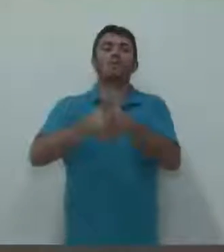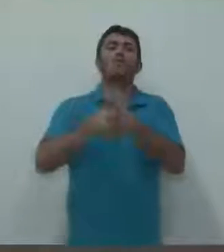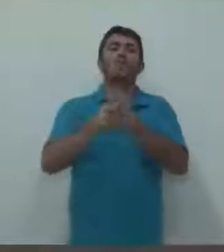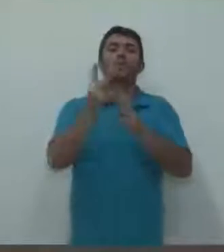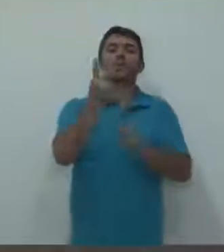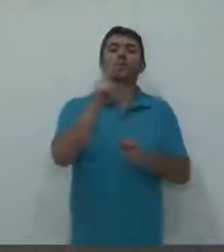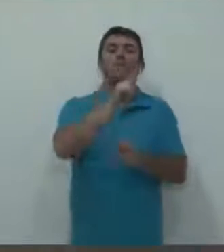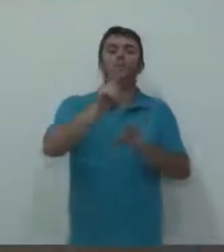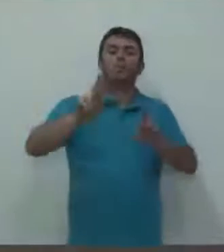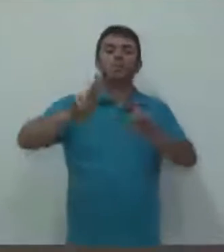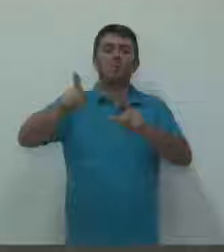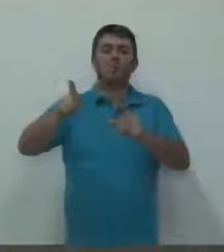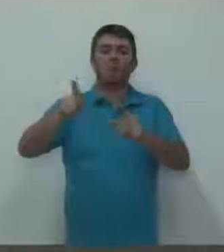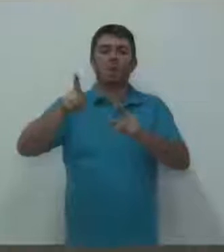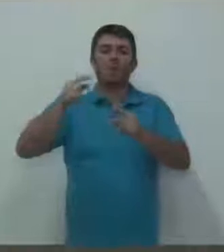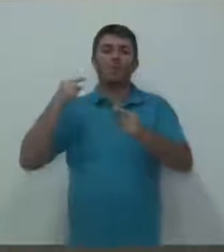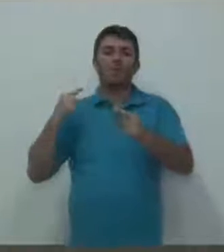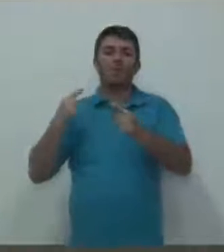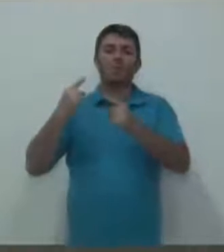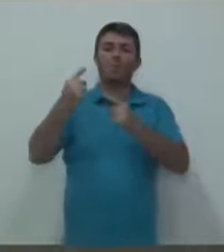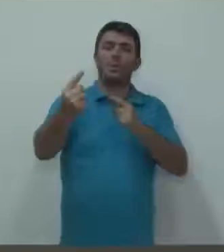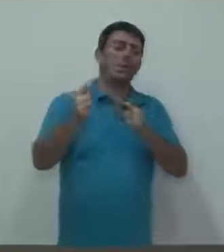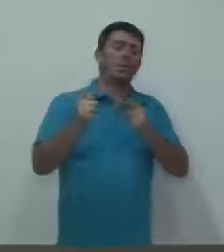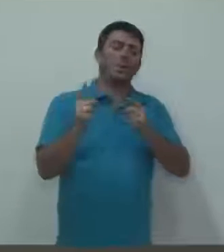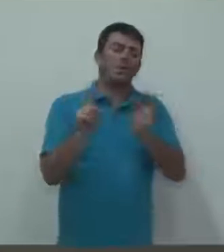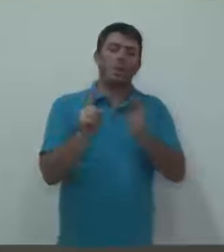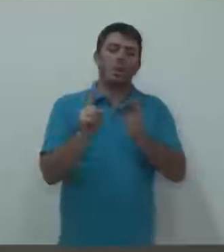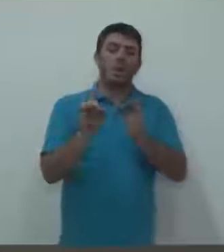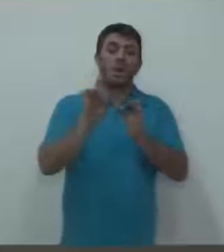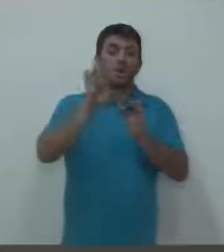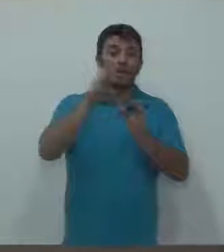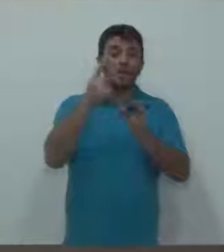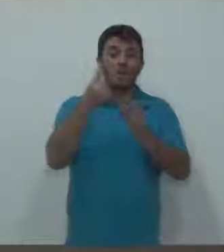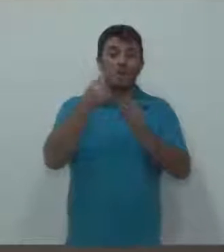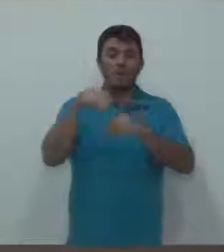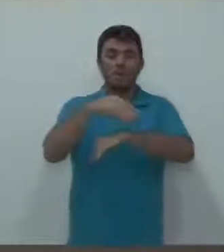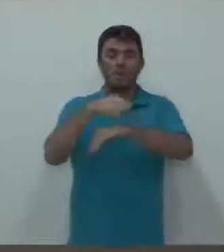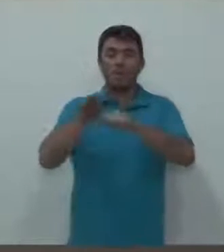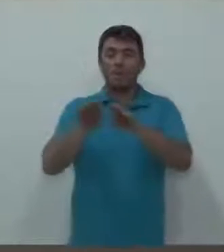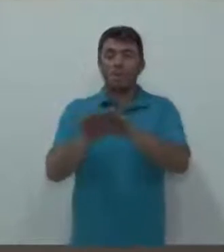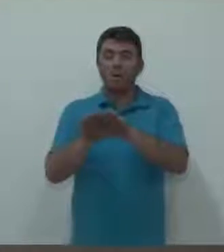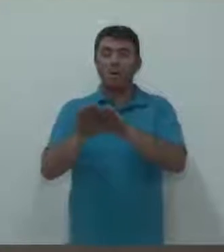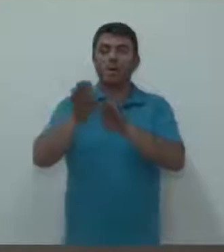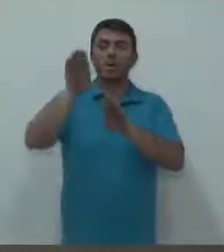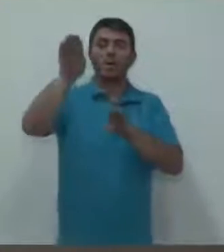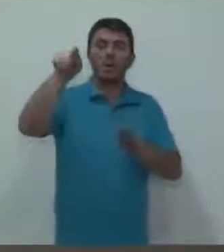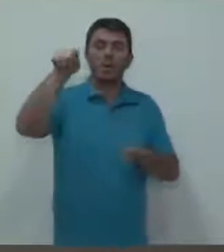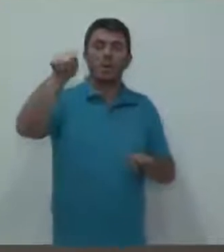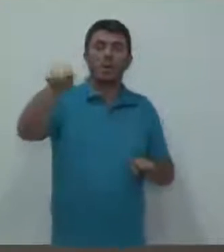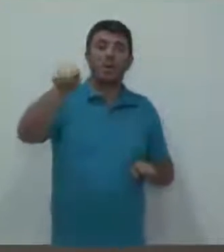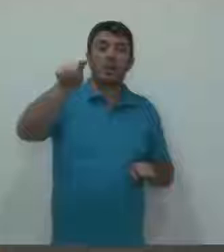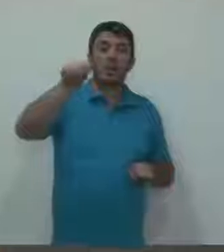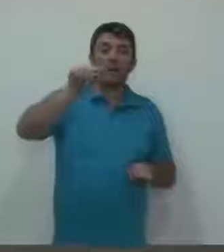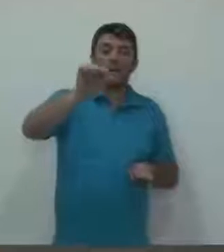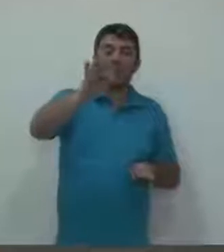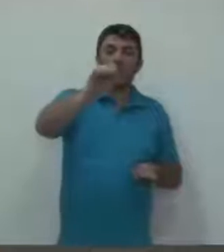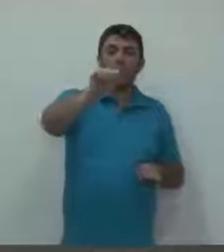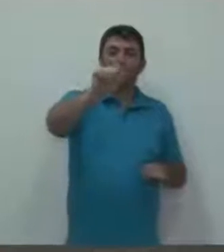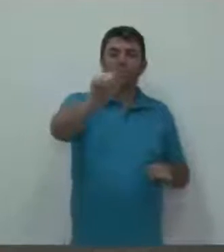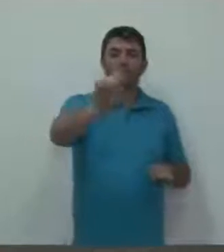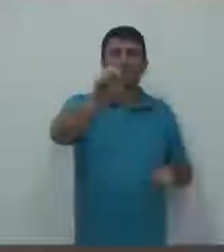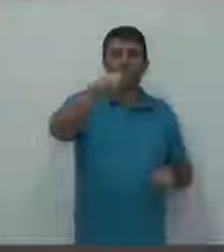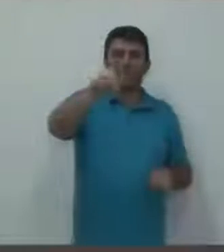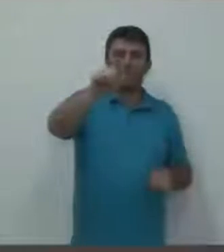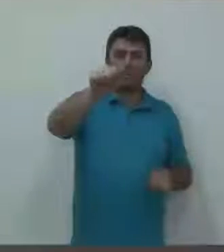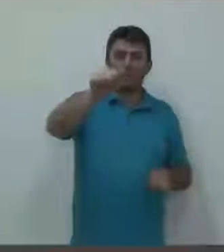da entrada da Fazenda Cachoeira e subia. E não é isso. Ela só vai até a entrada da Fazenda Cachoeira. Depois, subindo, ela é outra